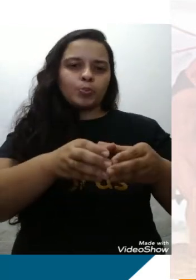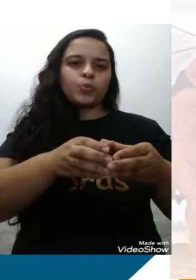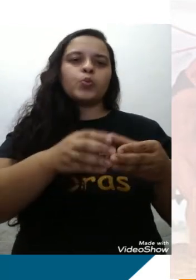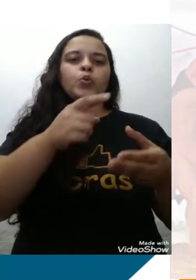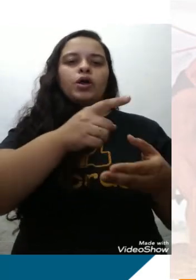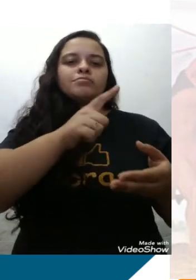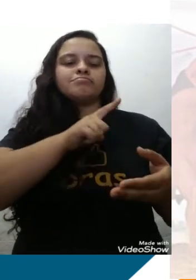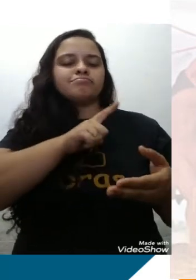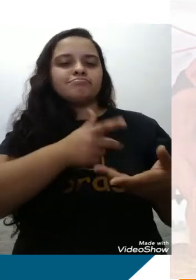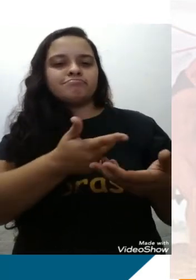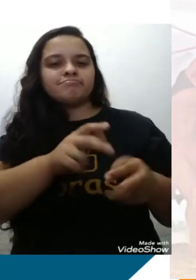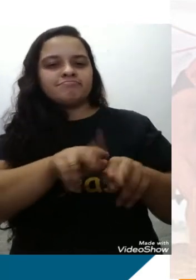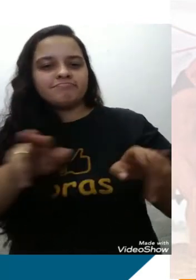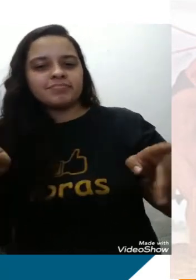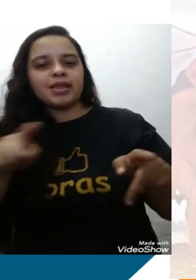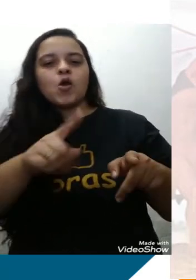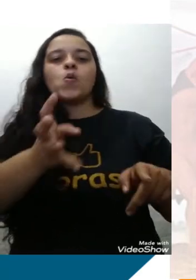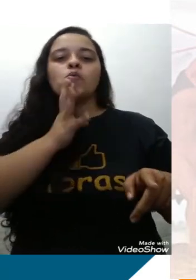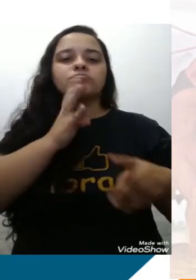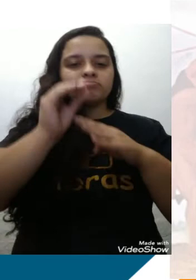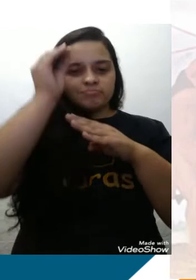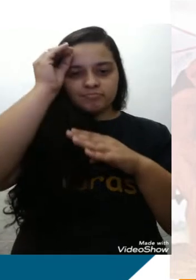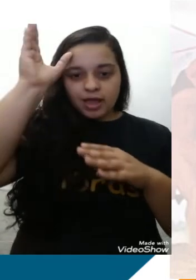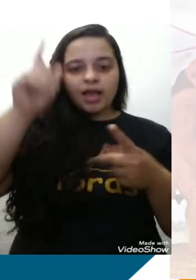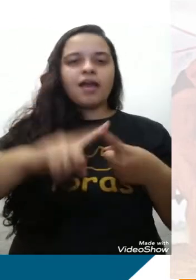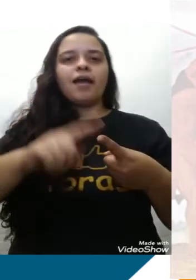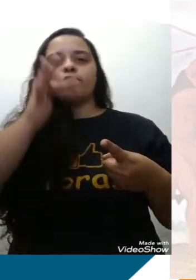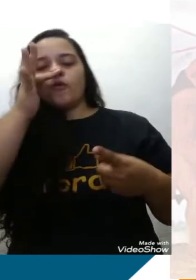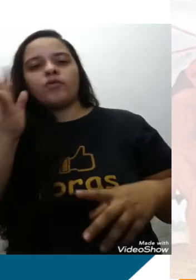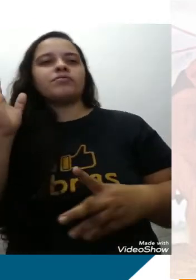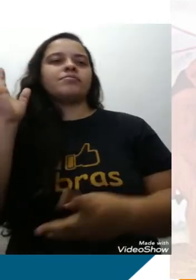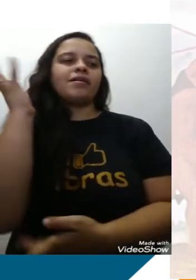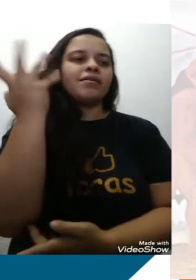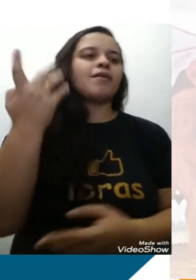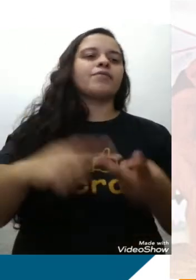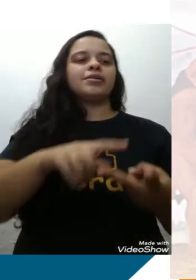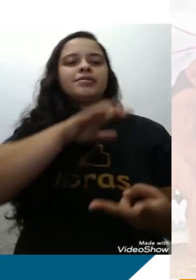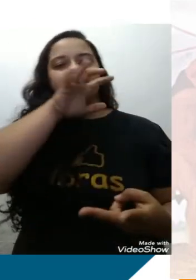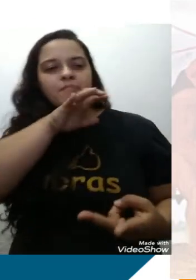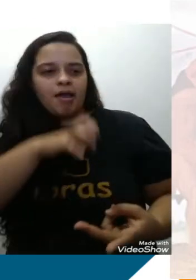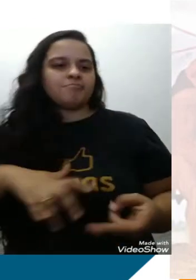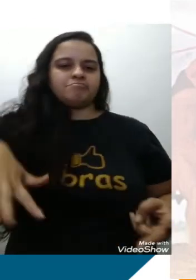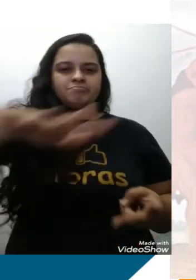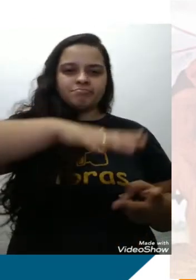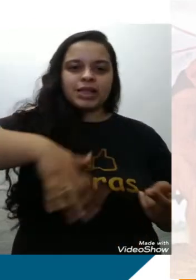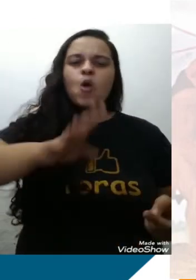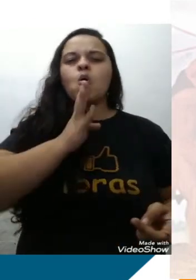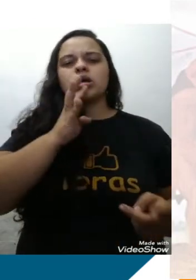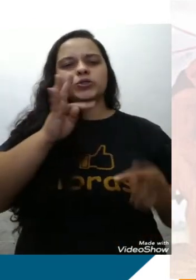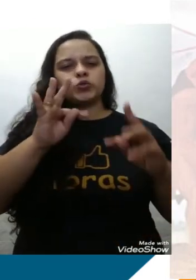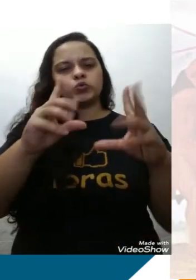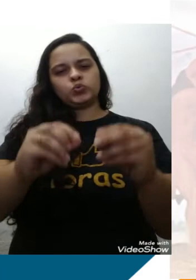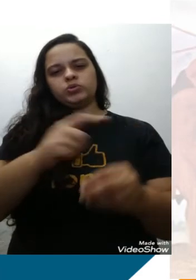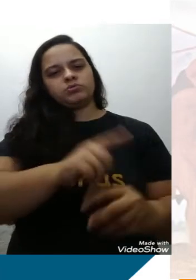ceramistas, eles também são muito conhecedores da fauna e da flora, da natureza, dos territórios onde